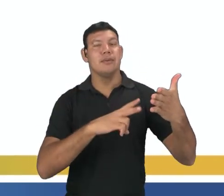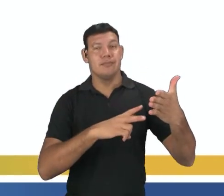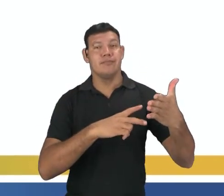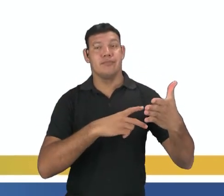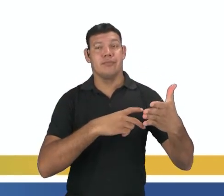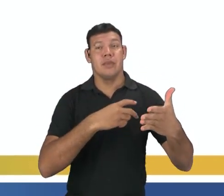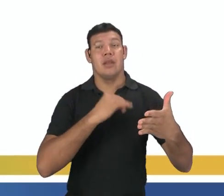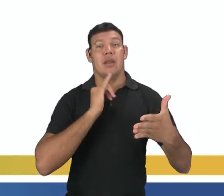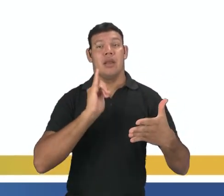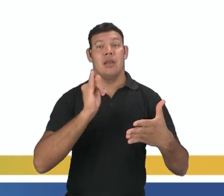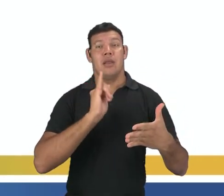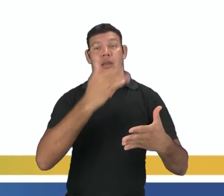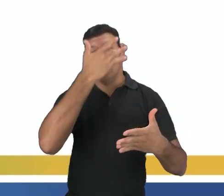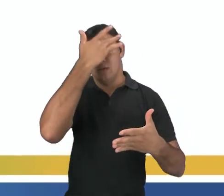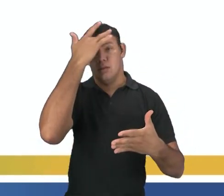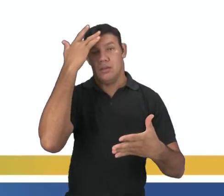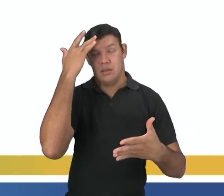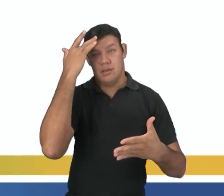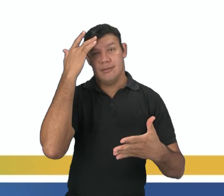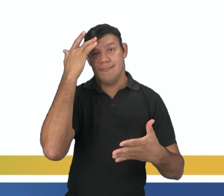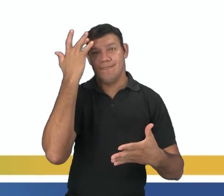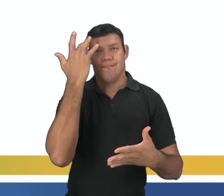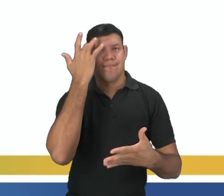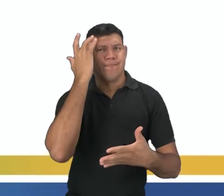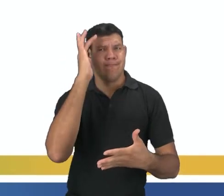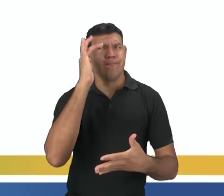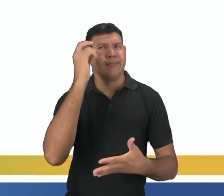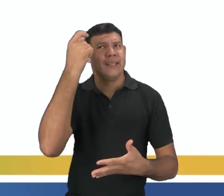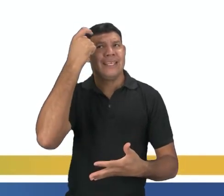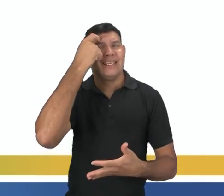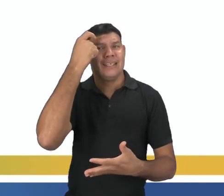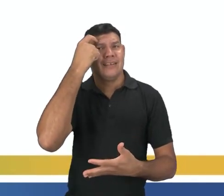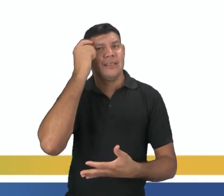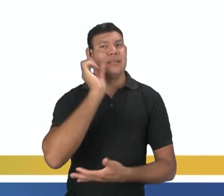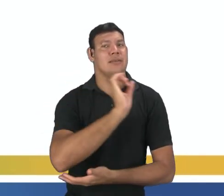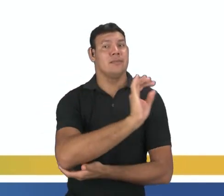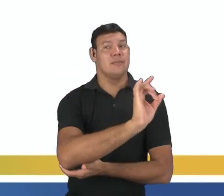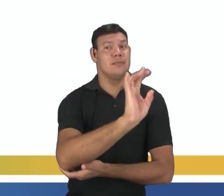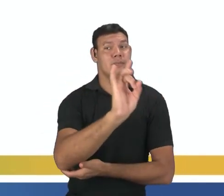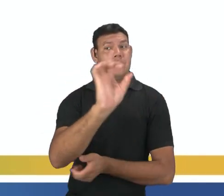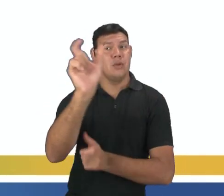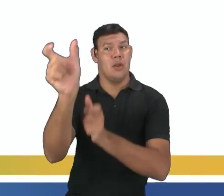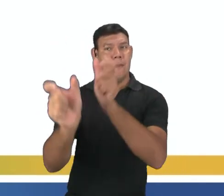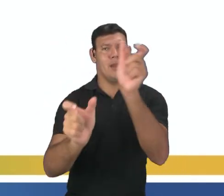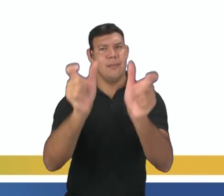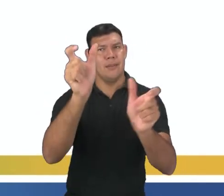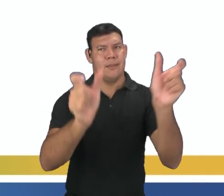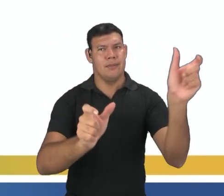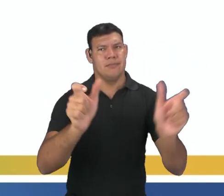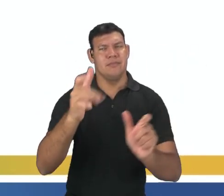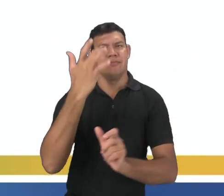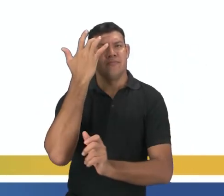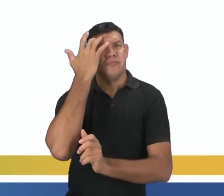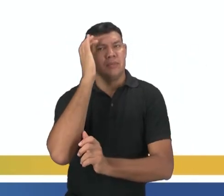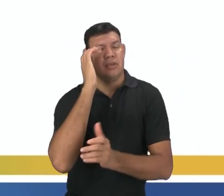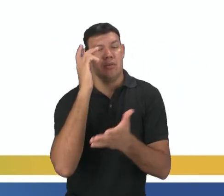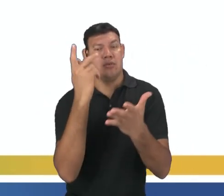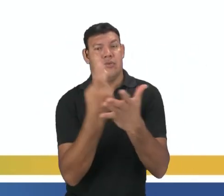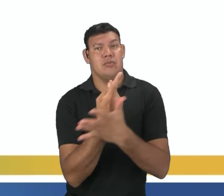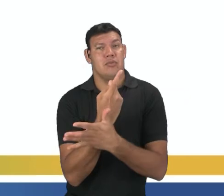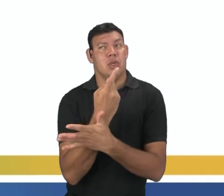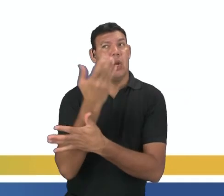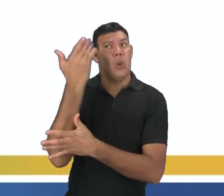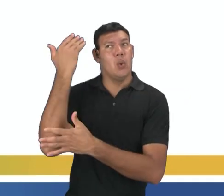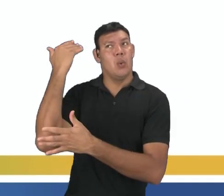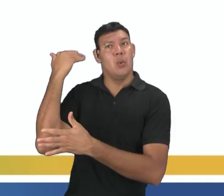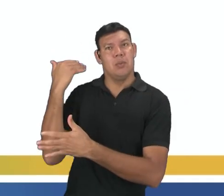narrador não sabe o que se passa na consciência das personagens. Não sabe o que aconteceu no